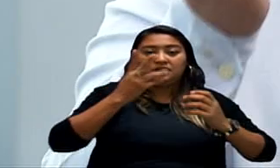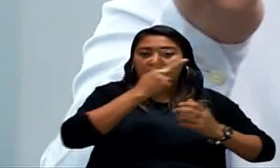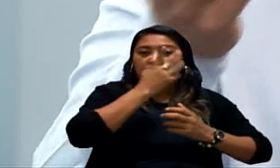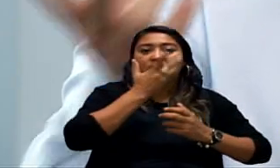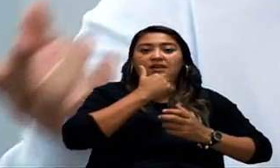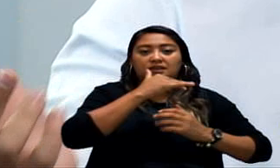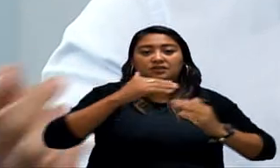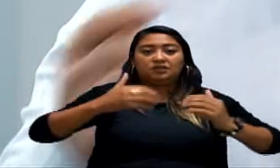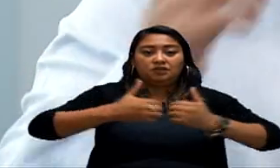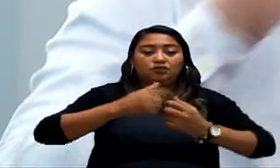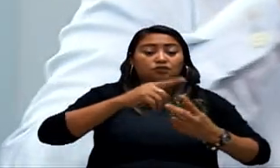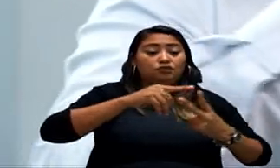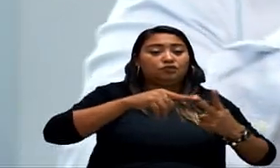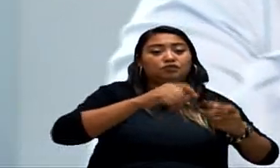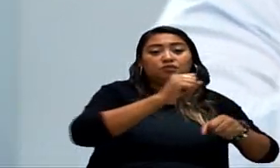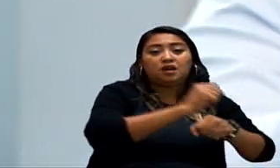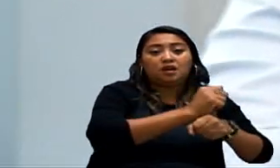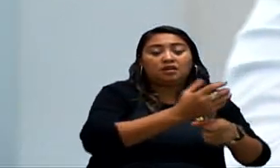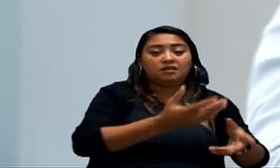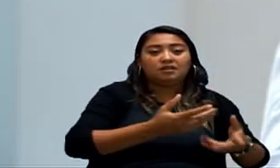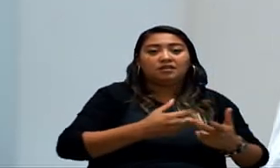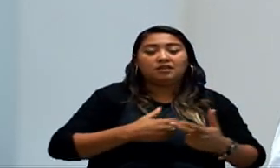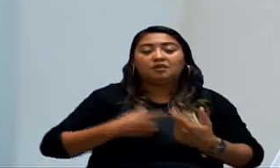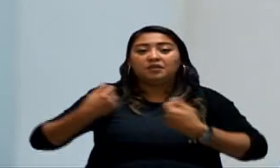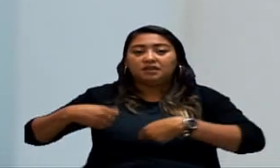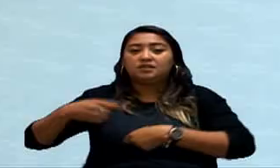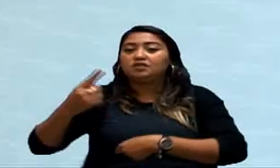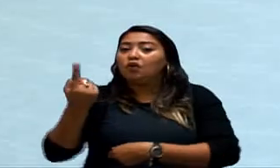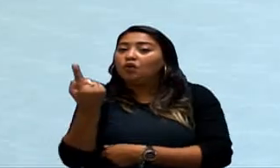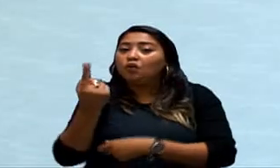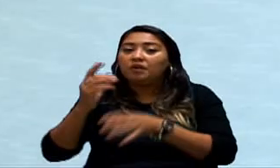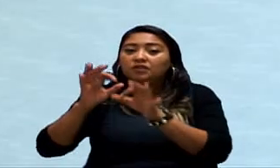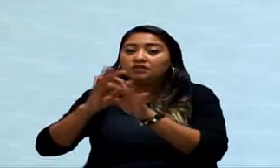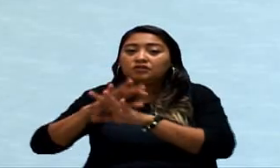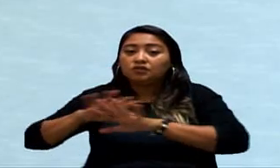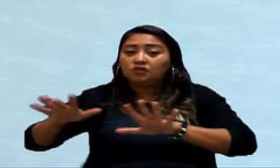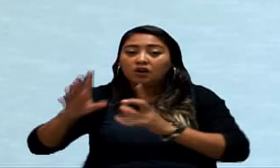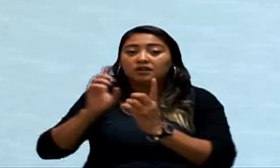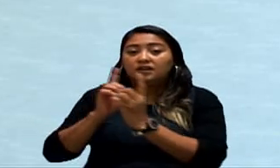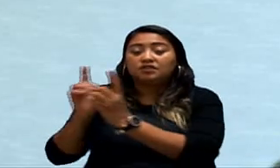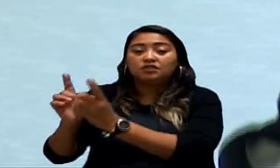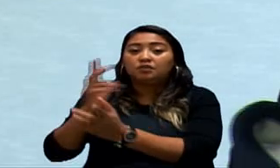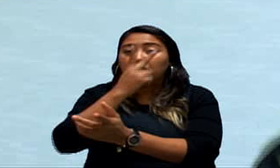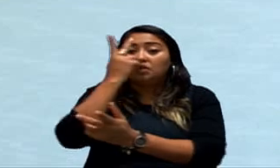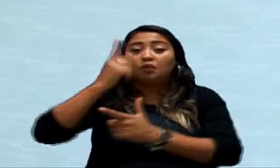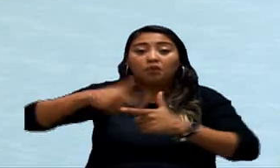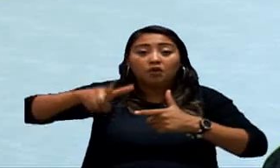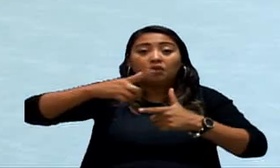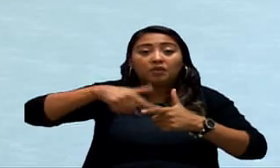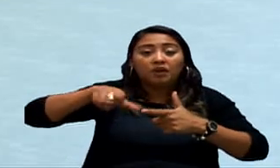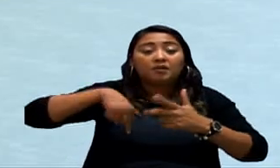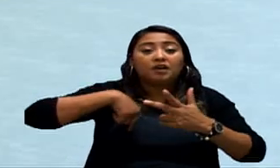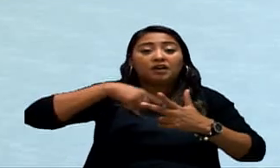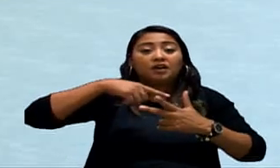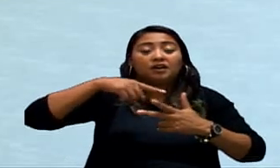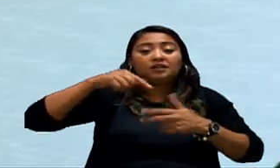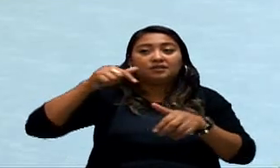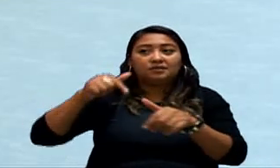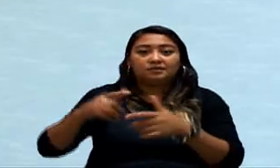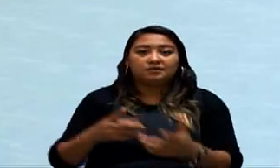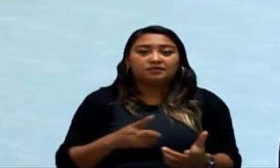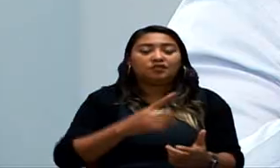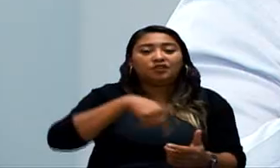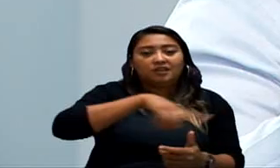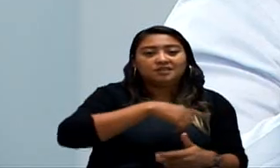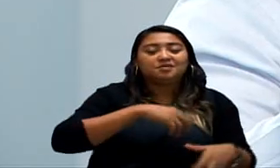quatro unidades, duas não funcionam. Divide, deixa uma específica para esse atendimento. O problema é que não estão. É que a gente fez